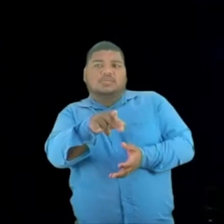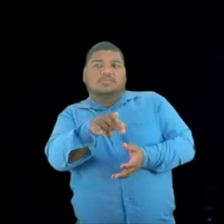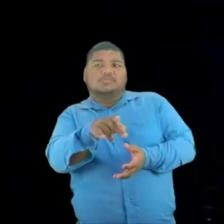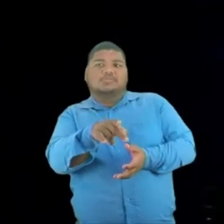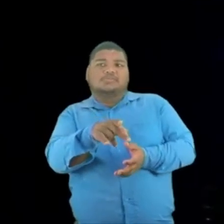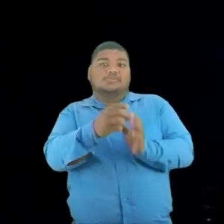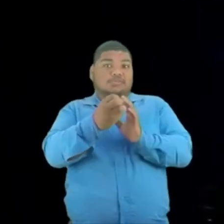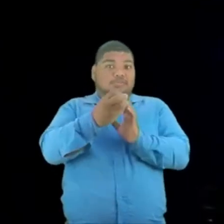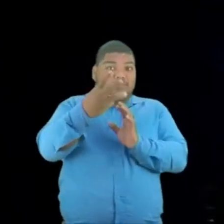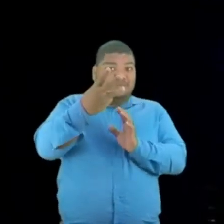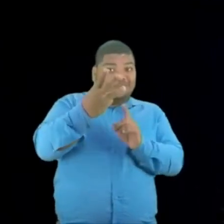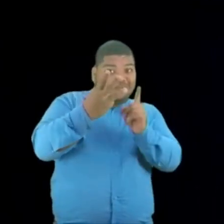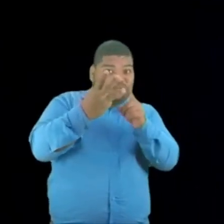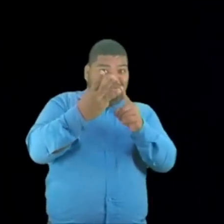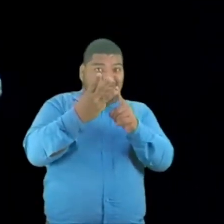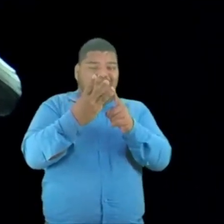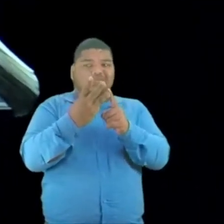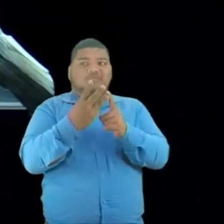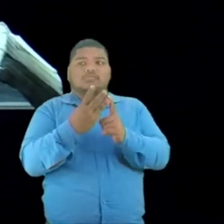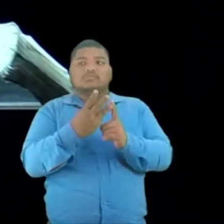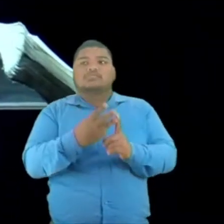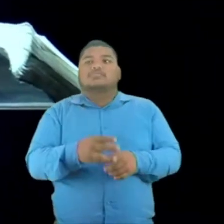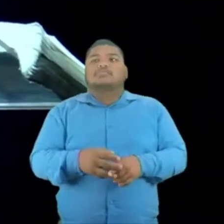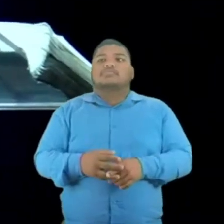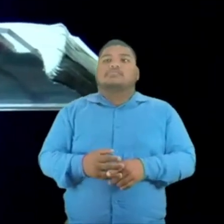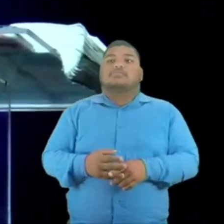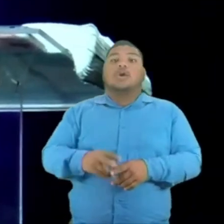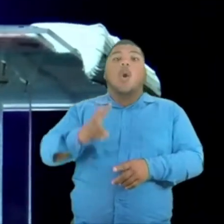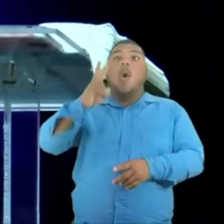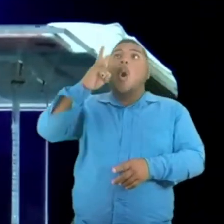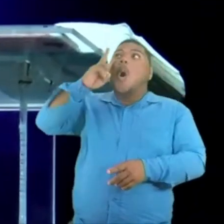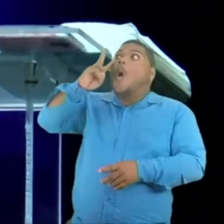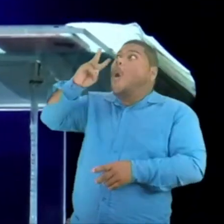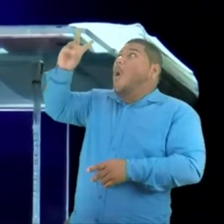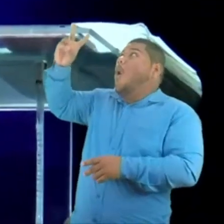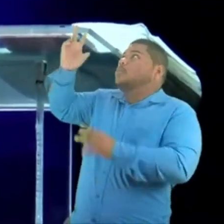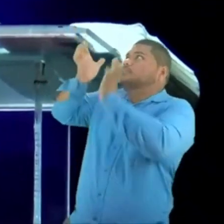Terceira atitude, olhe para Jesus.